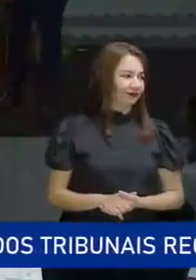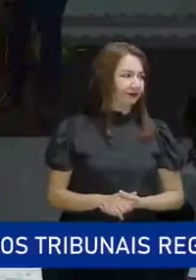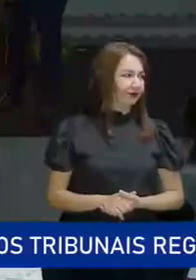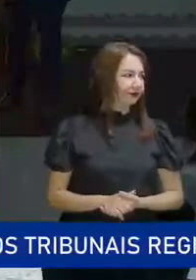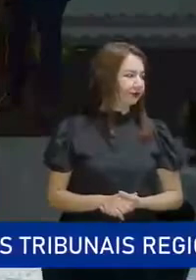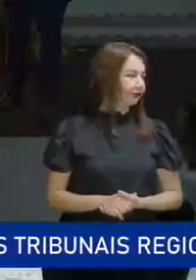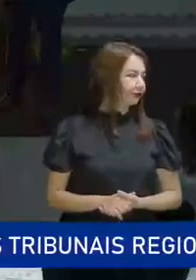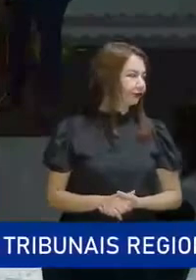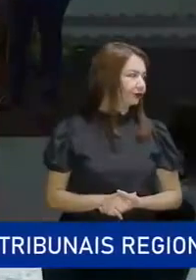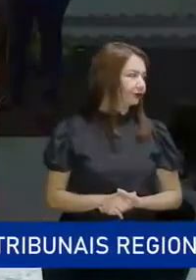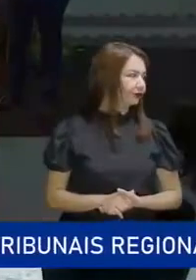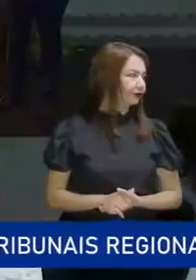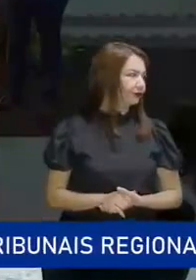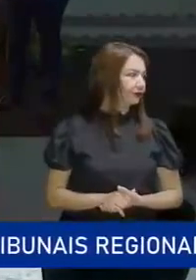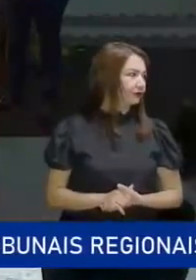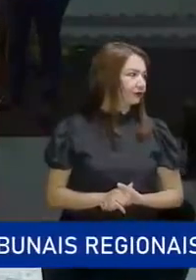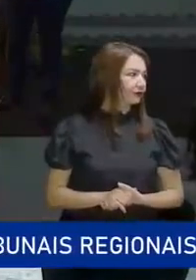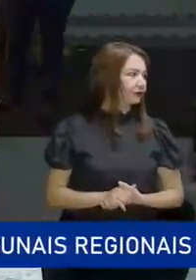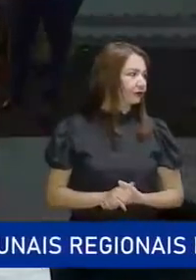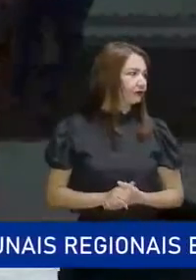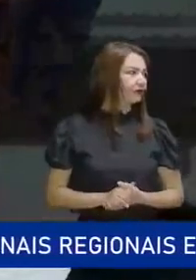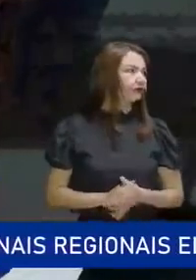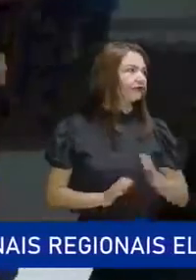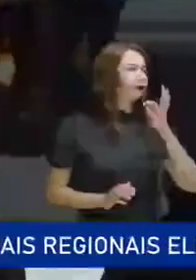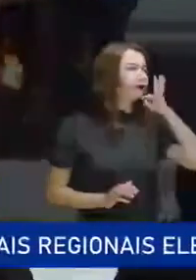Todos se posicionam para tirar a foto.